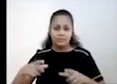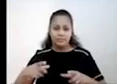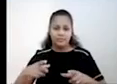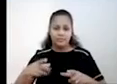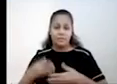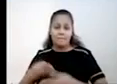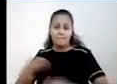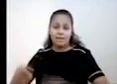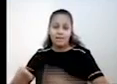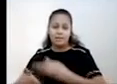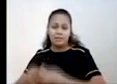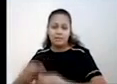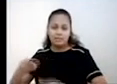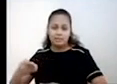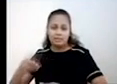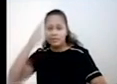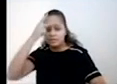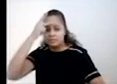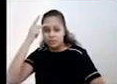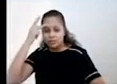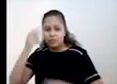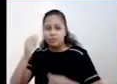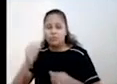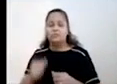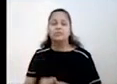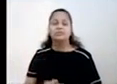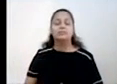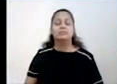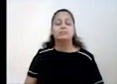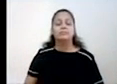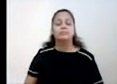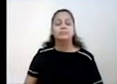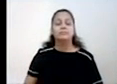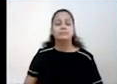das pessoas com as suas obras.